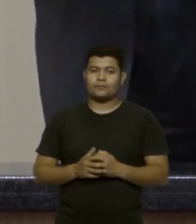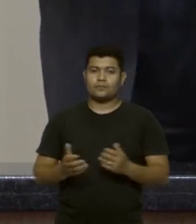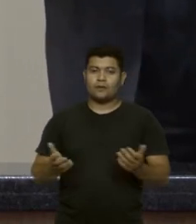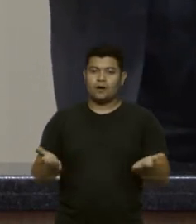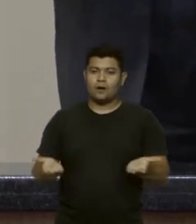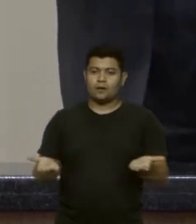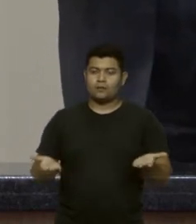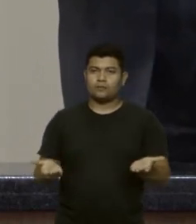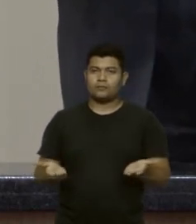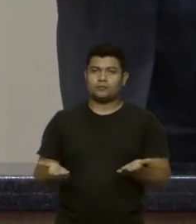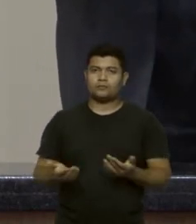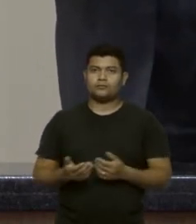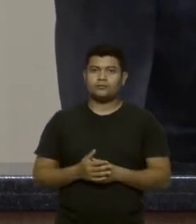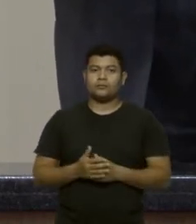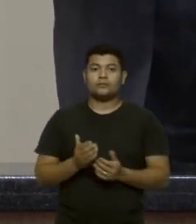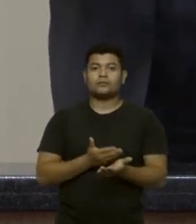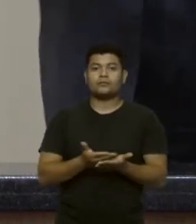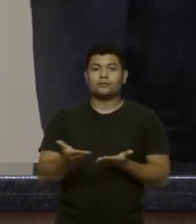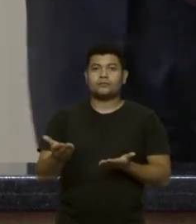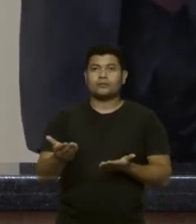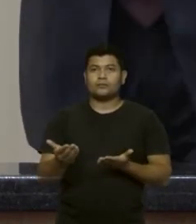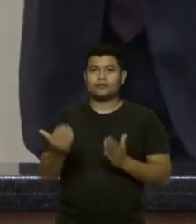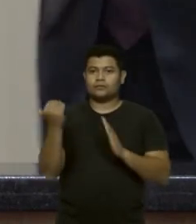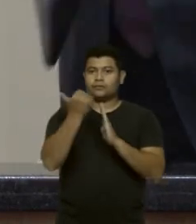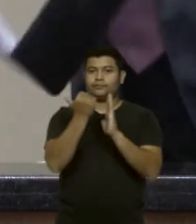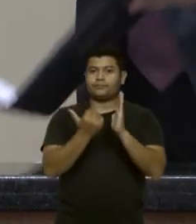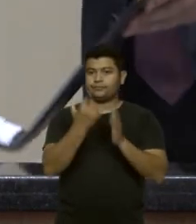Passamos à ordem do dia.